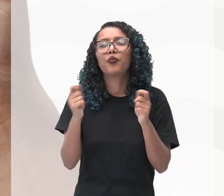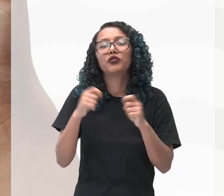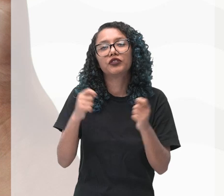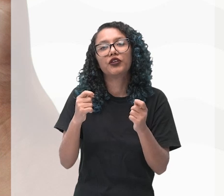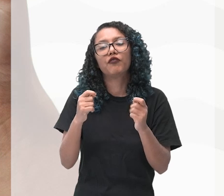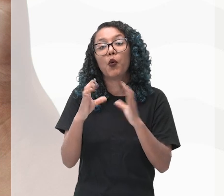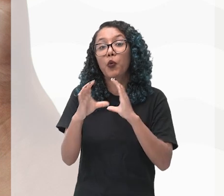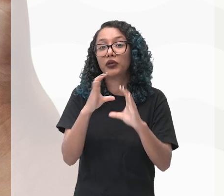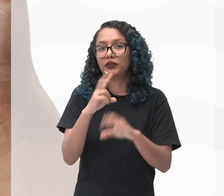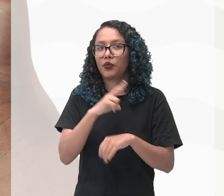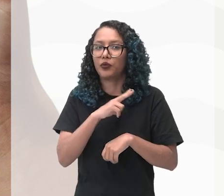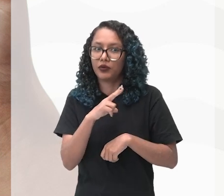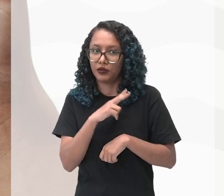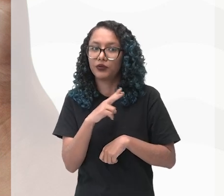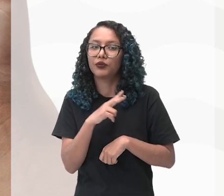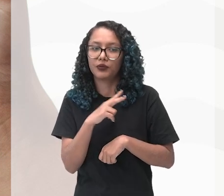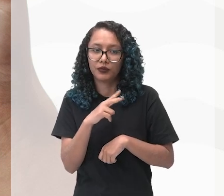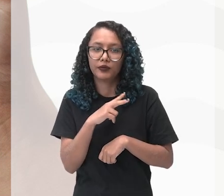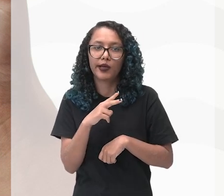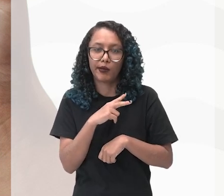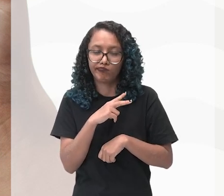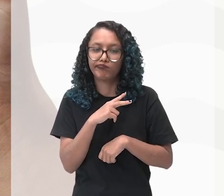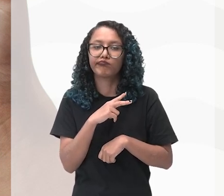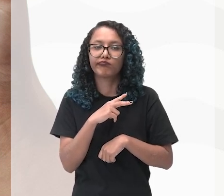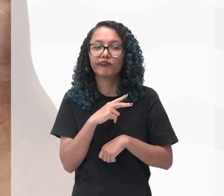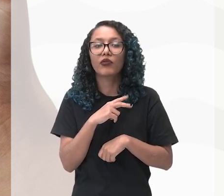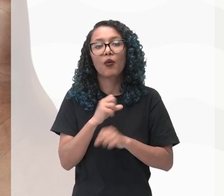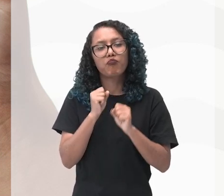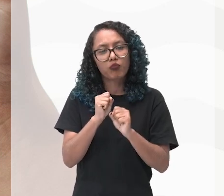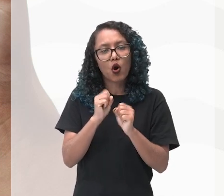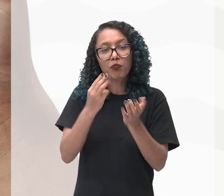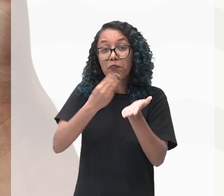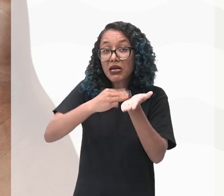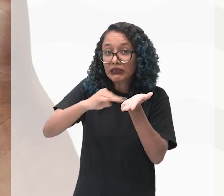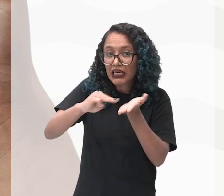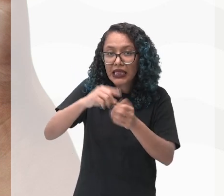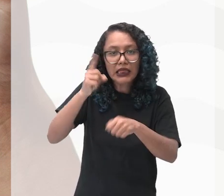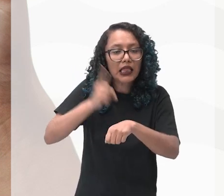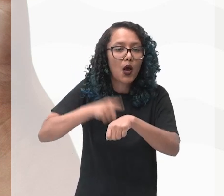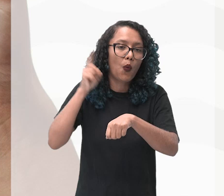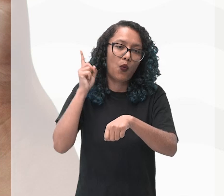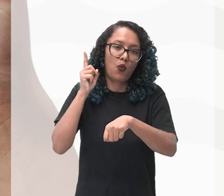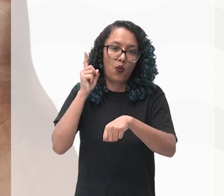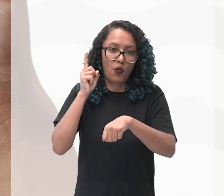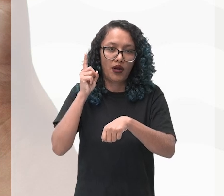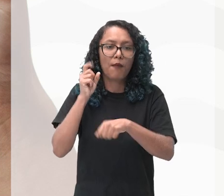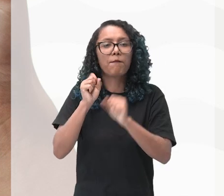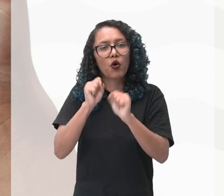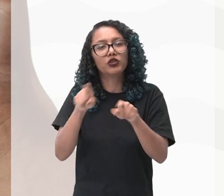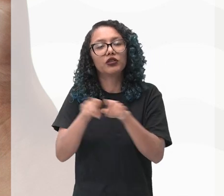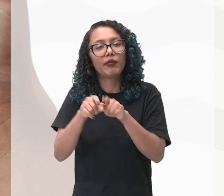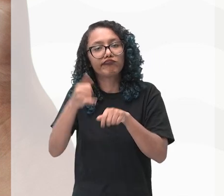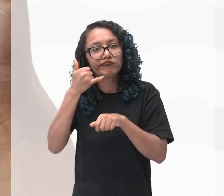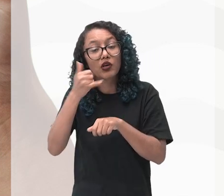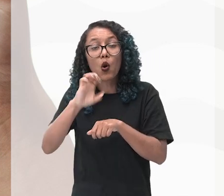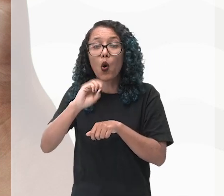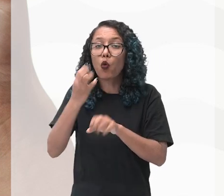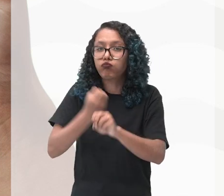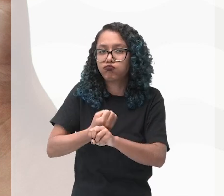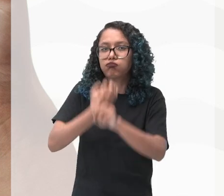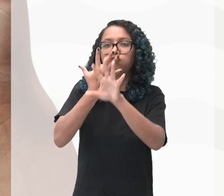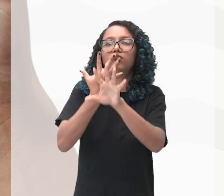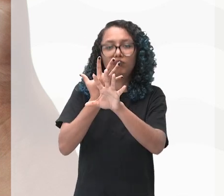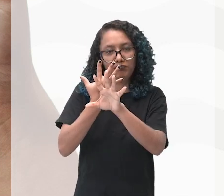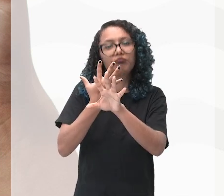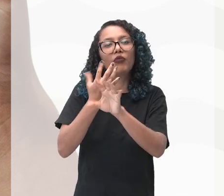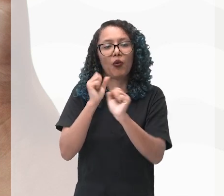permitem comunicação privada entre os usuários através de mensagens instantâneas, chamadas de